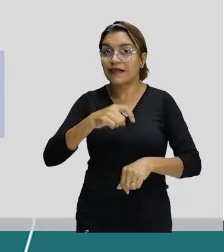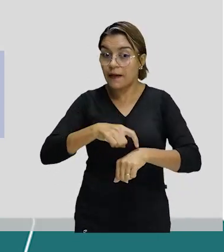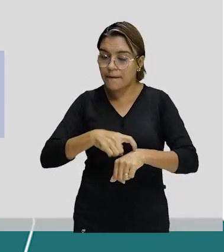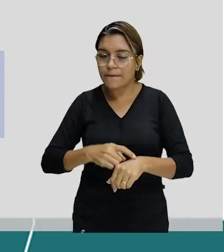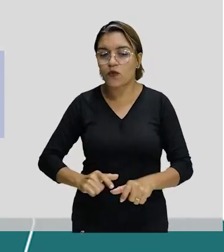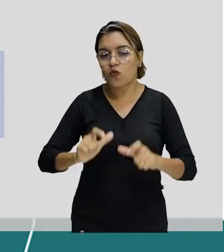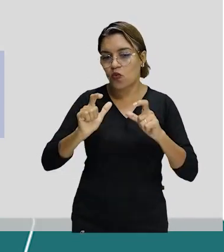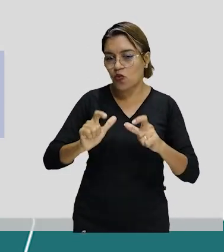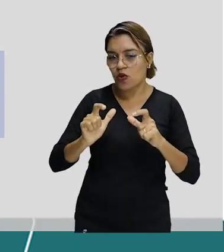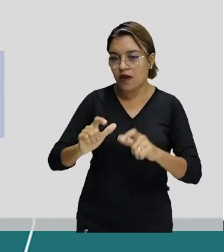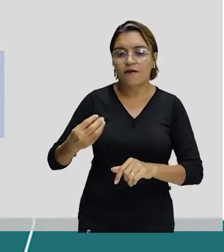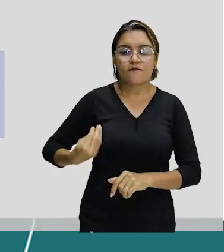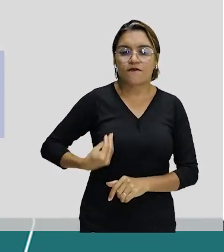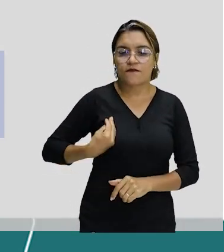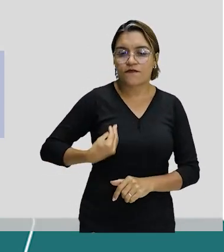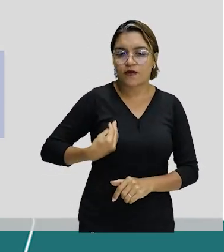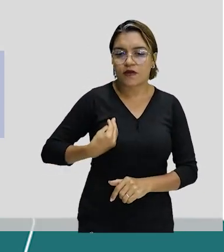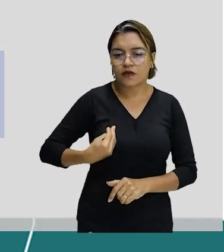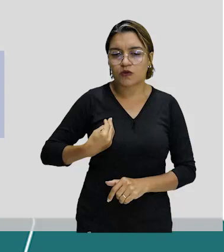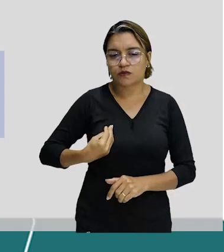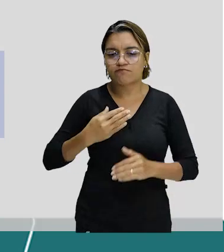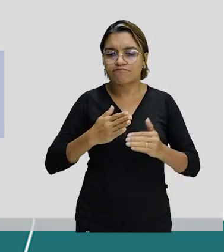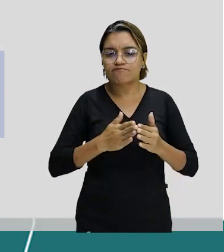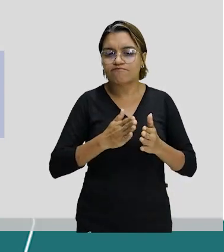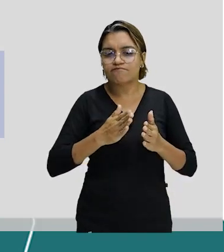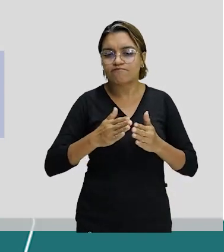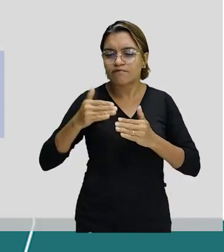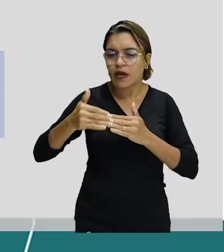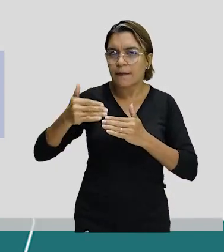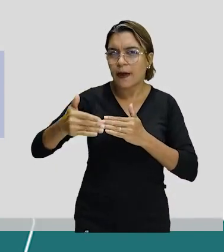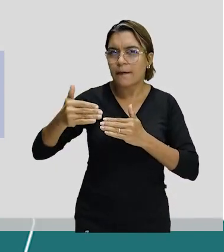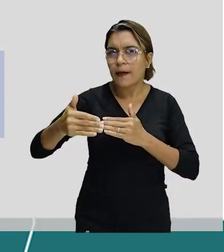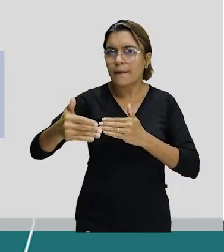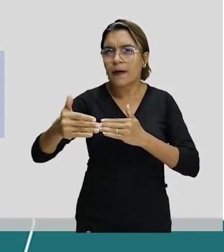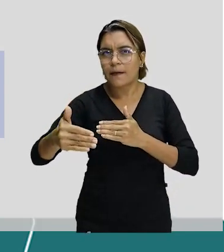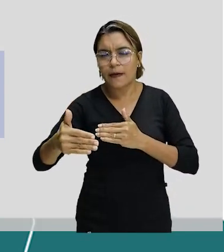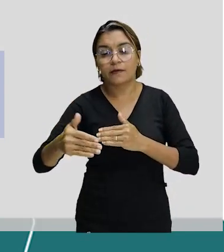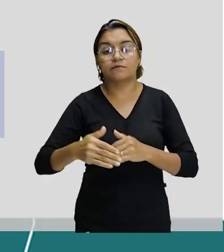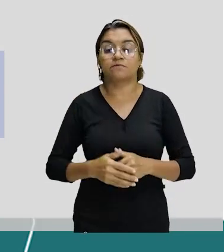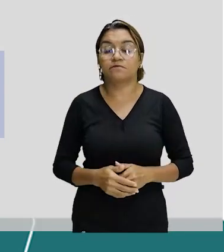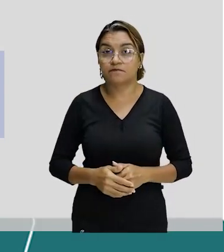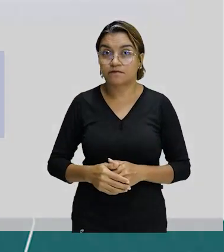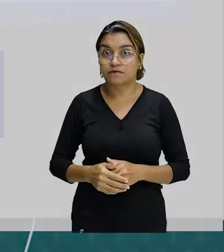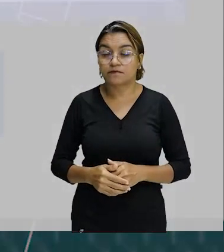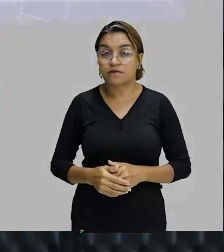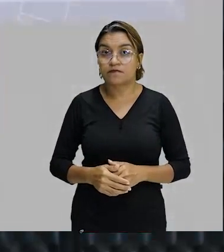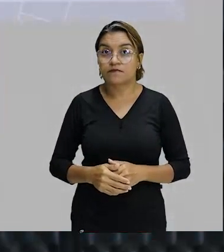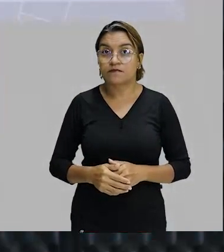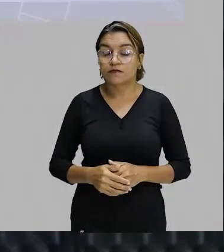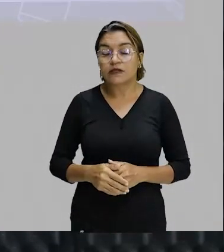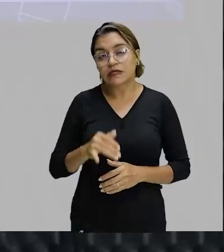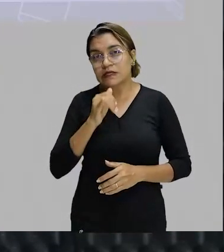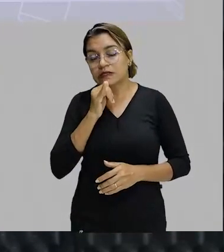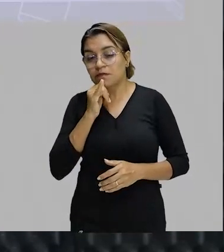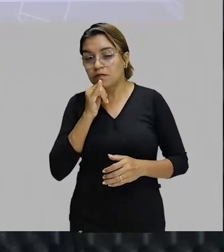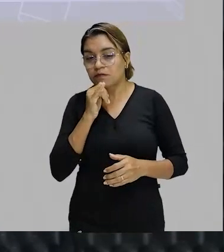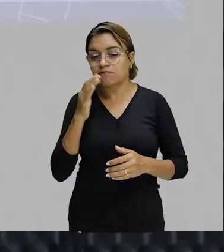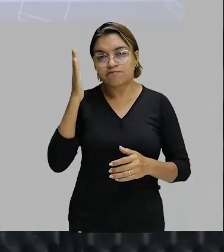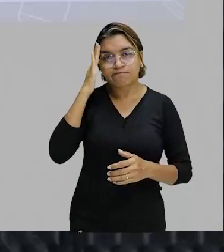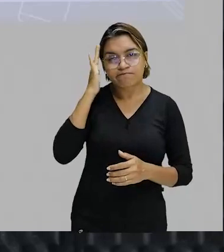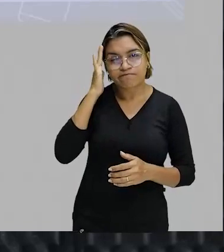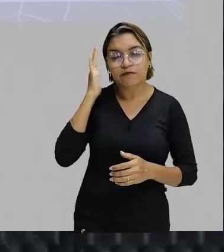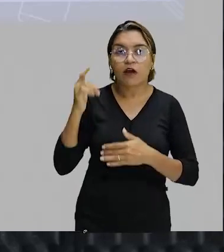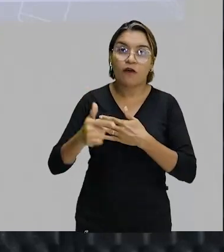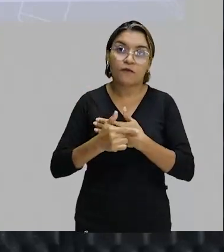lugar, frequência, gradação ou intensidade, considerando a função ou o sentido que ele